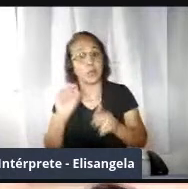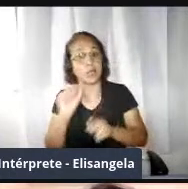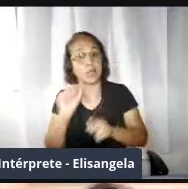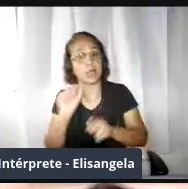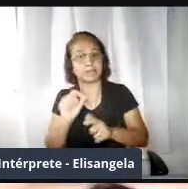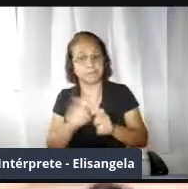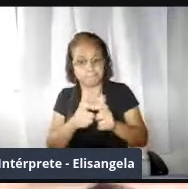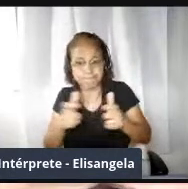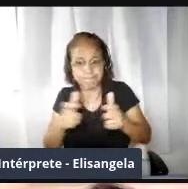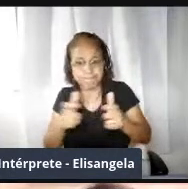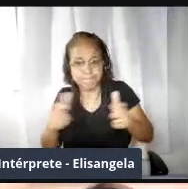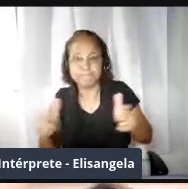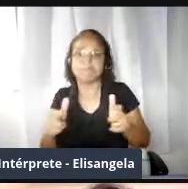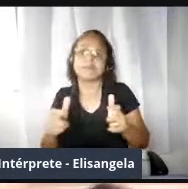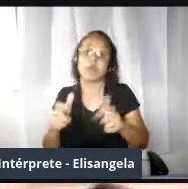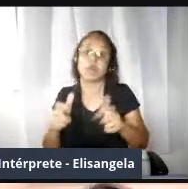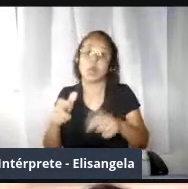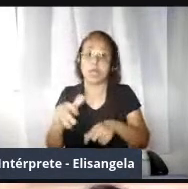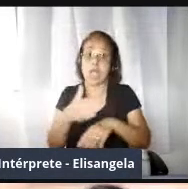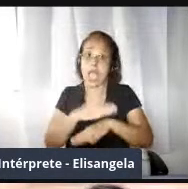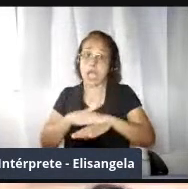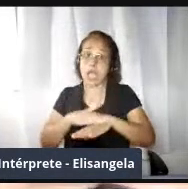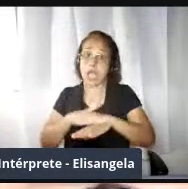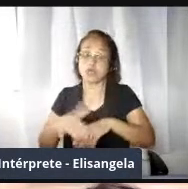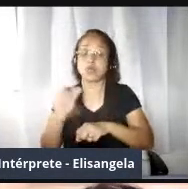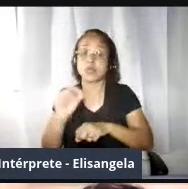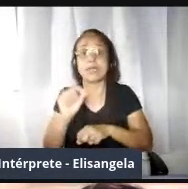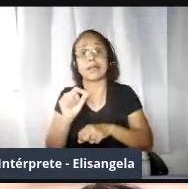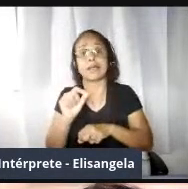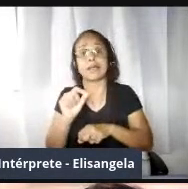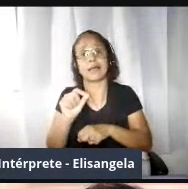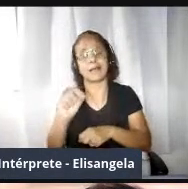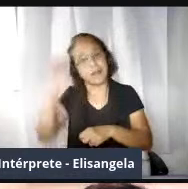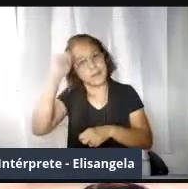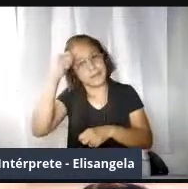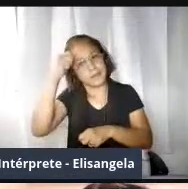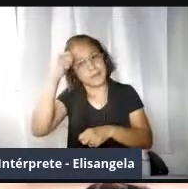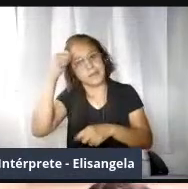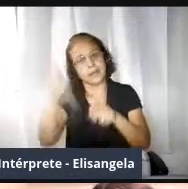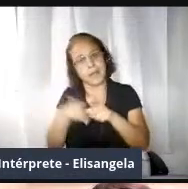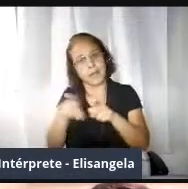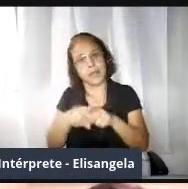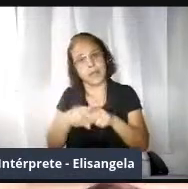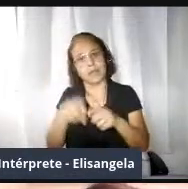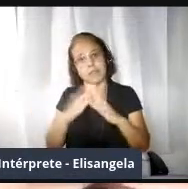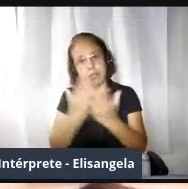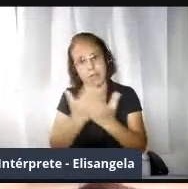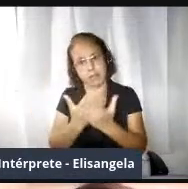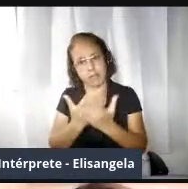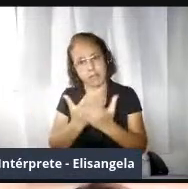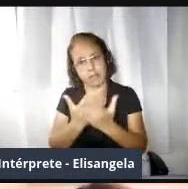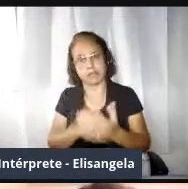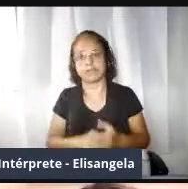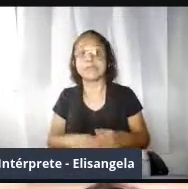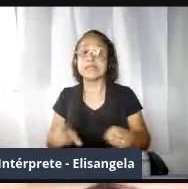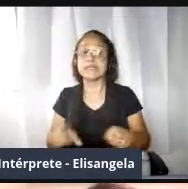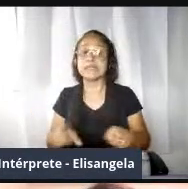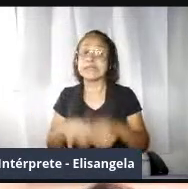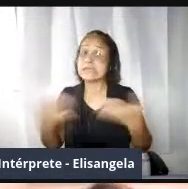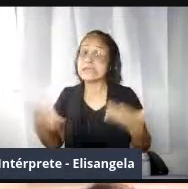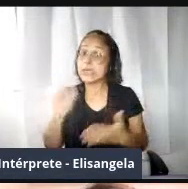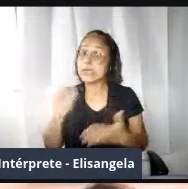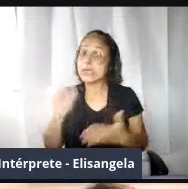sobre relações raciais e educação. Pode falar, por favor, pode passar. Então, as fontes que eu usei no mestrado, eu estou vendo que eu já estou